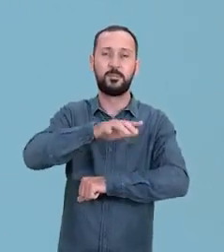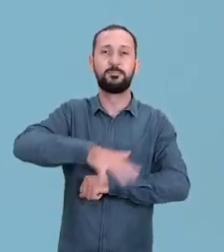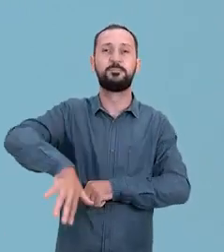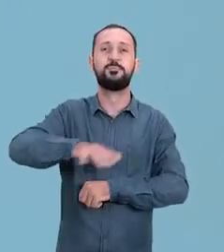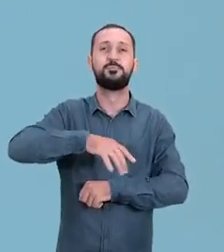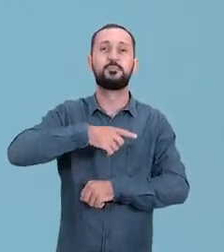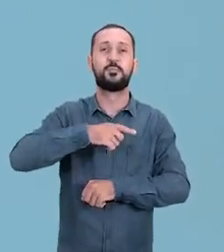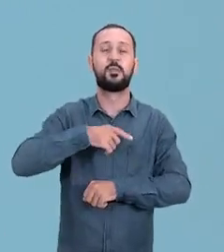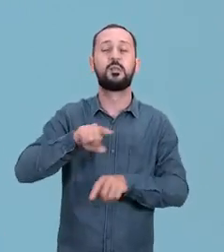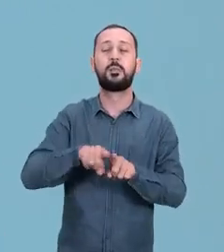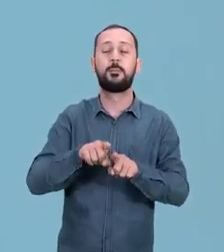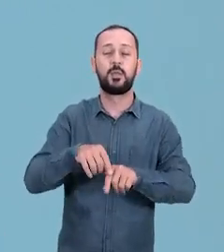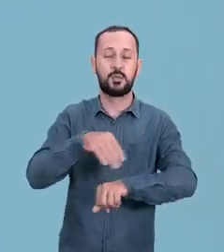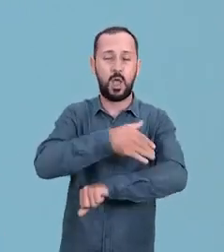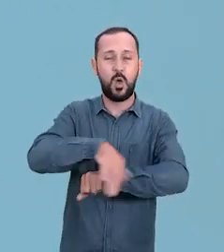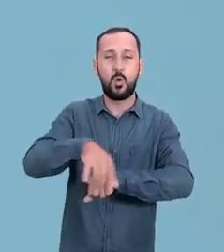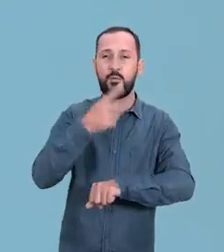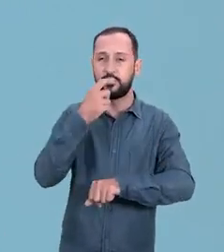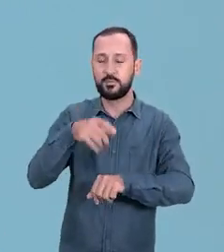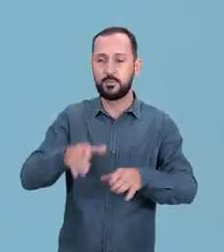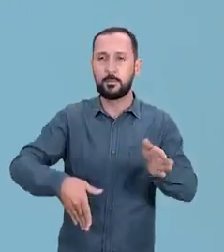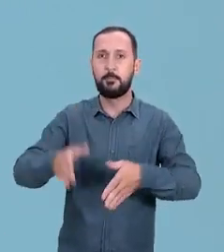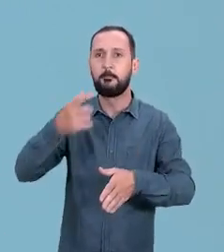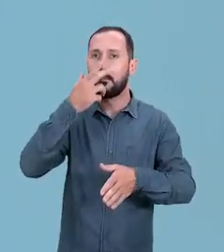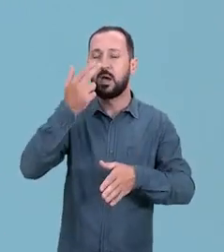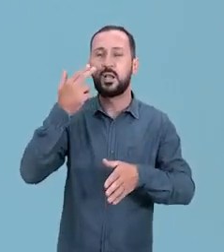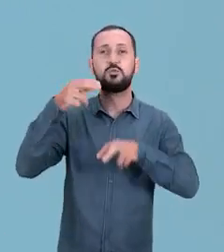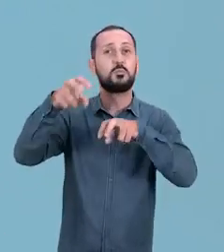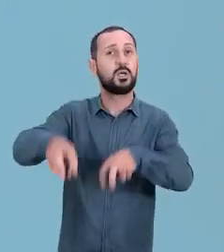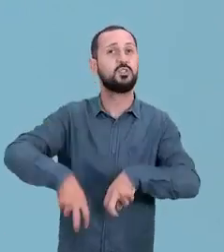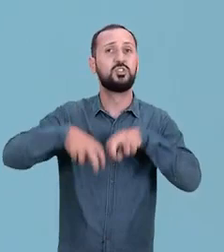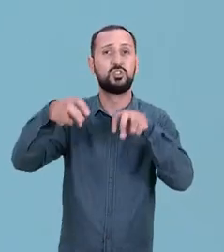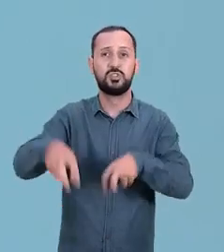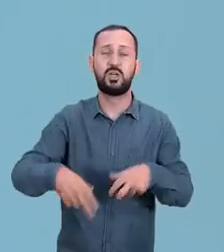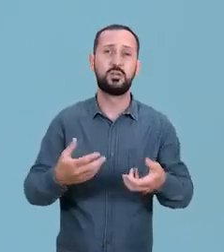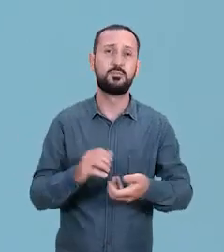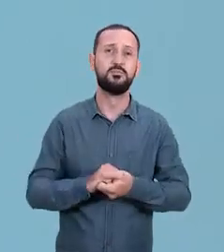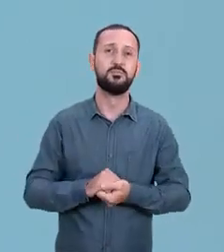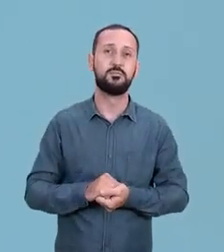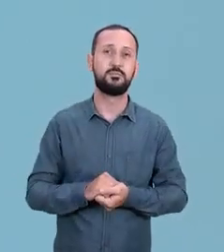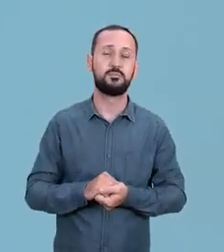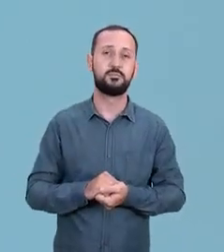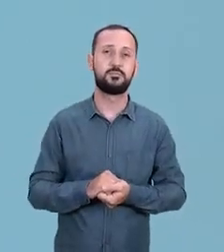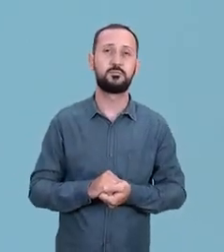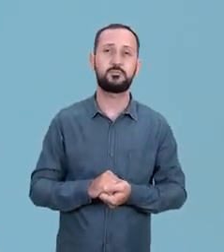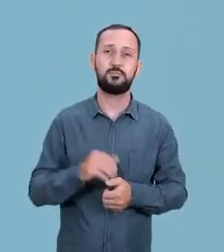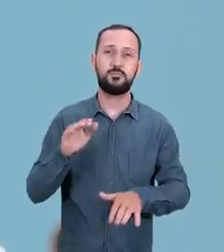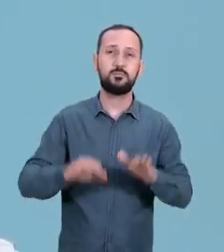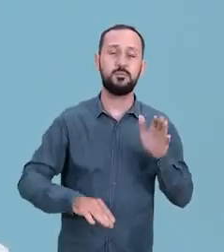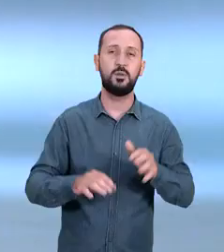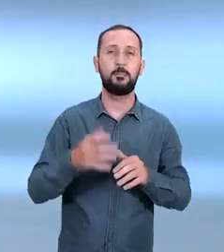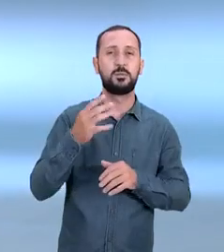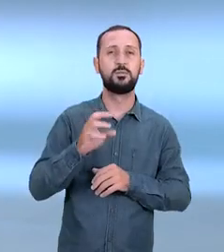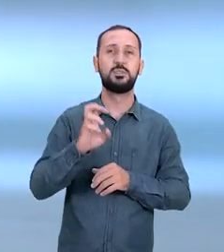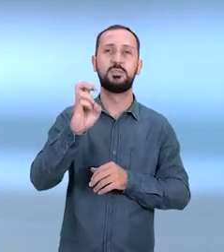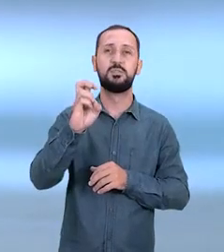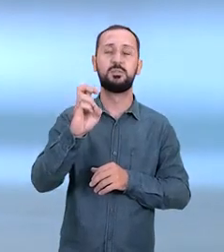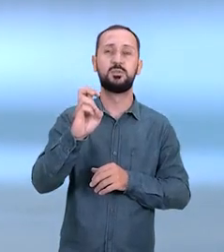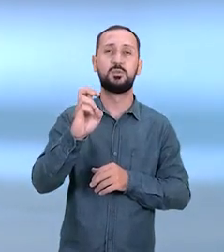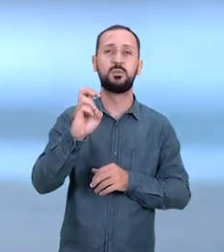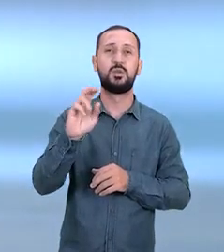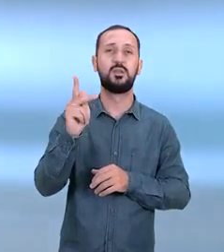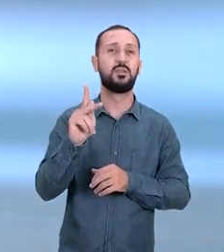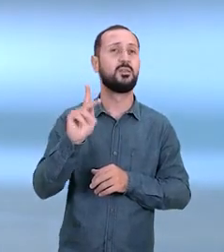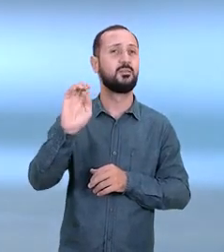na Fernando Corrêa da Costa que é como se fosse uma chácara. Né? Uma chácara. Deve ter mais de 5 hectares dentro